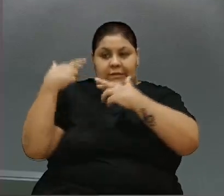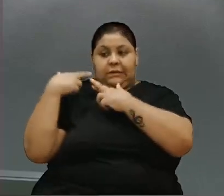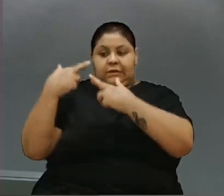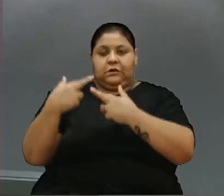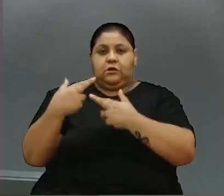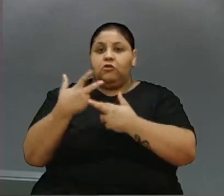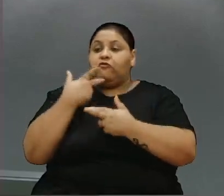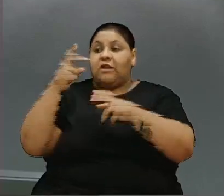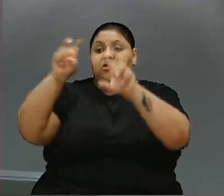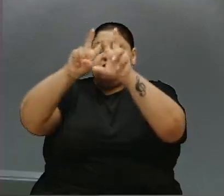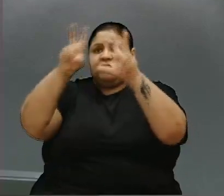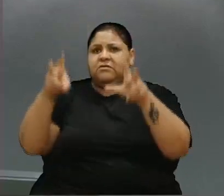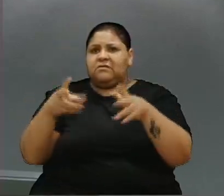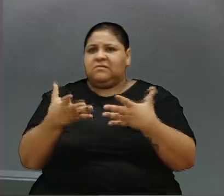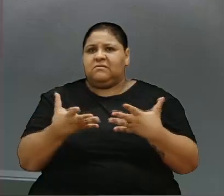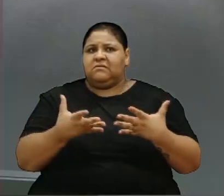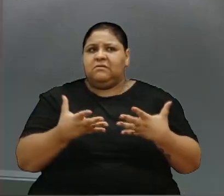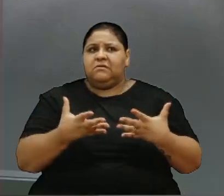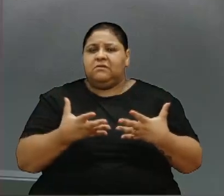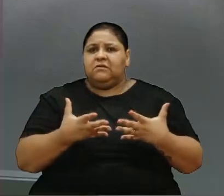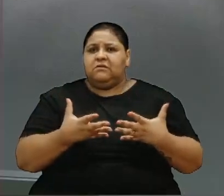os temas, causar